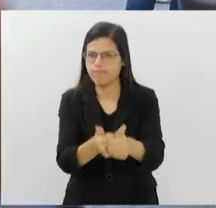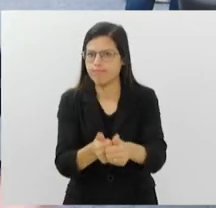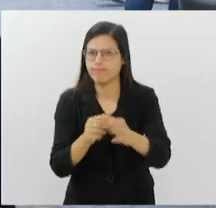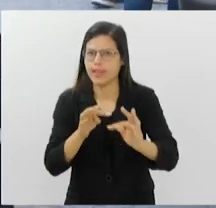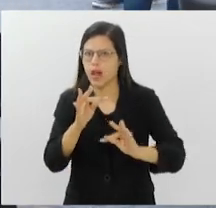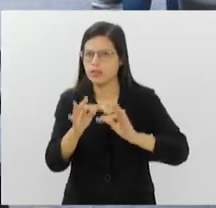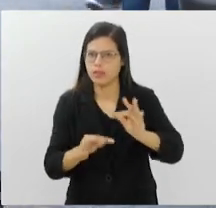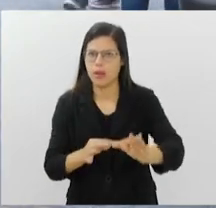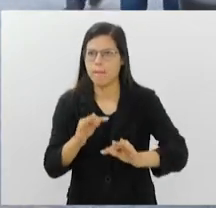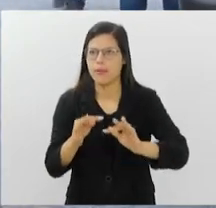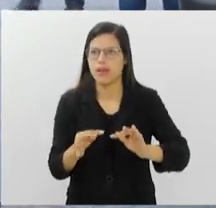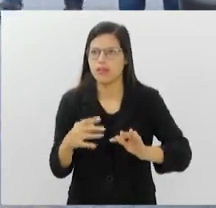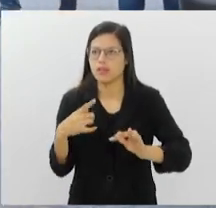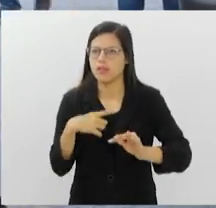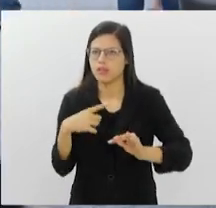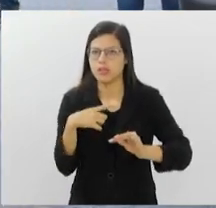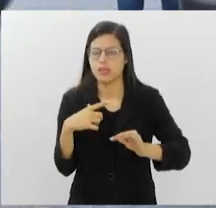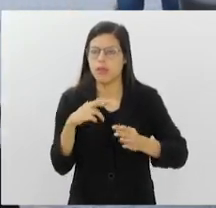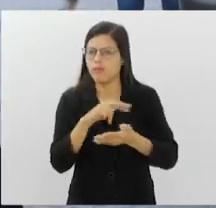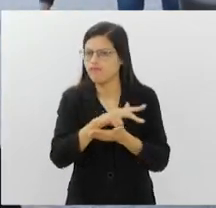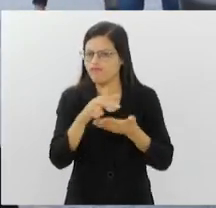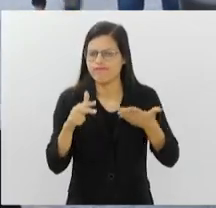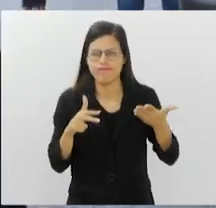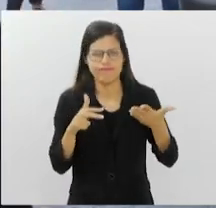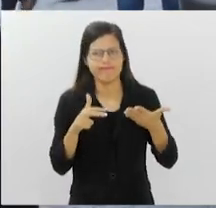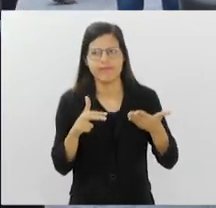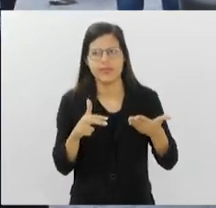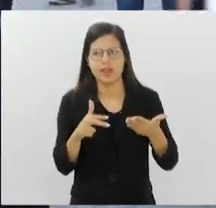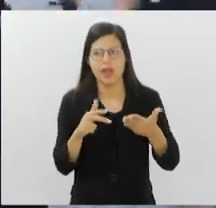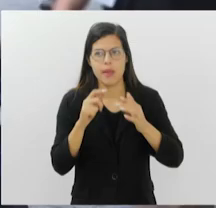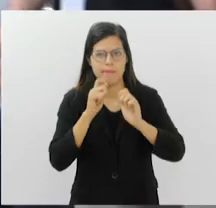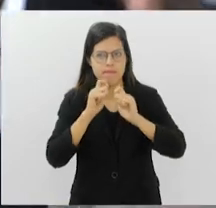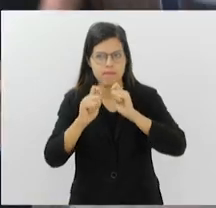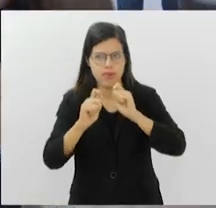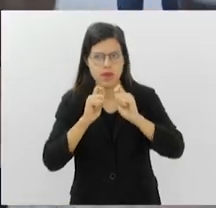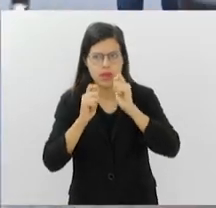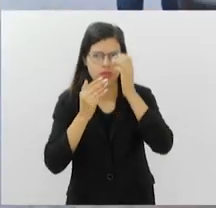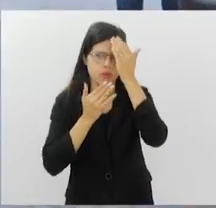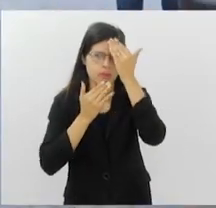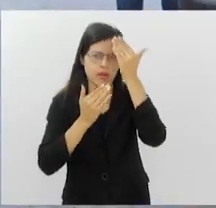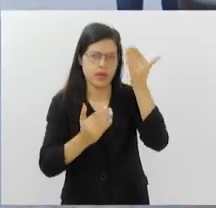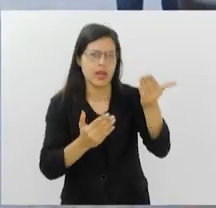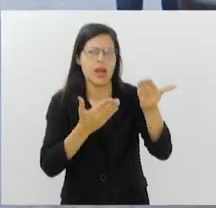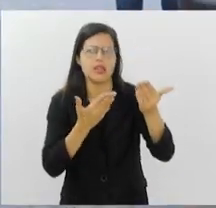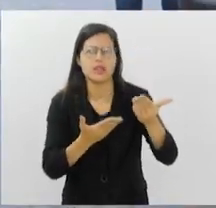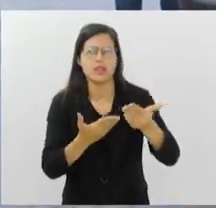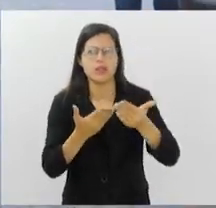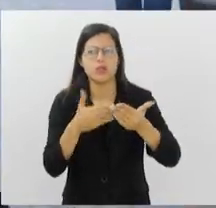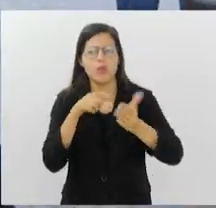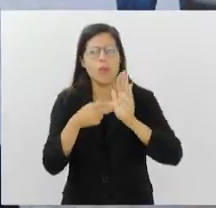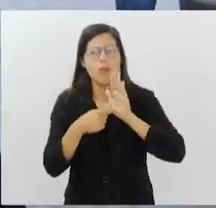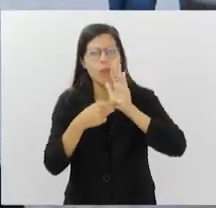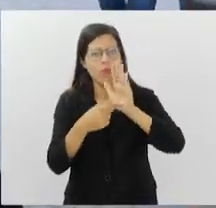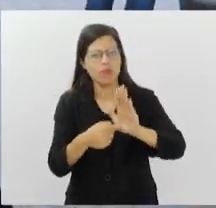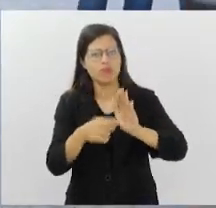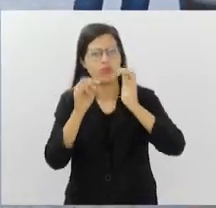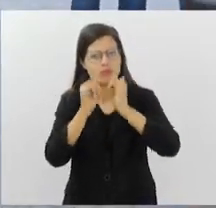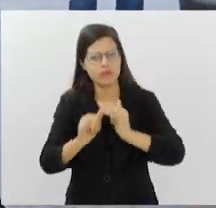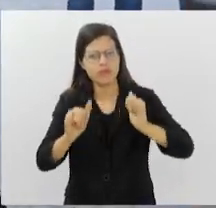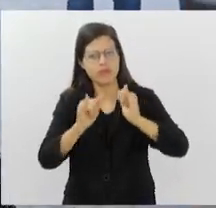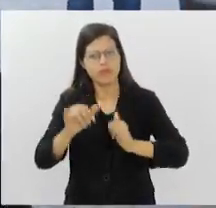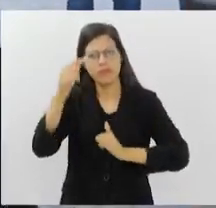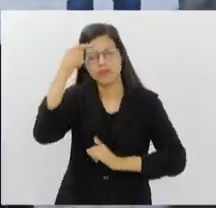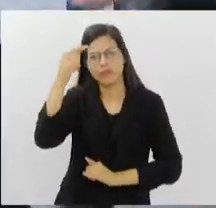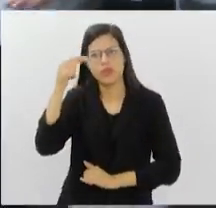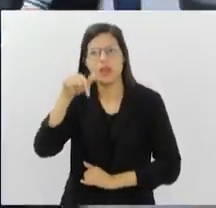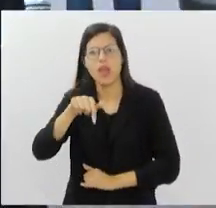uma cascata no qual entra a imprensa, muito obrigado. Eu acho que trazer sífilis para a rua é um dado